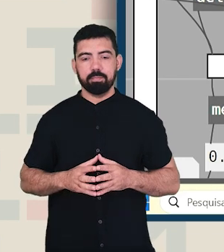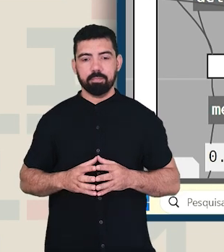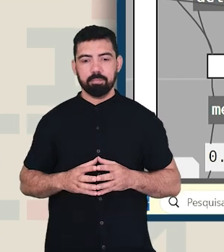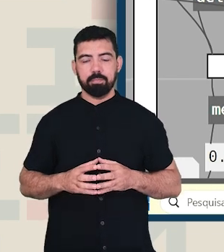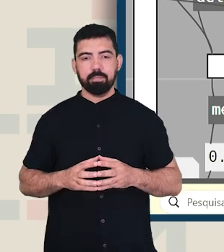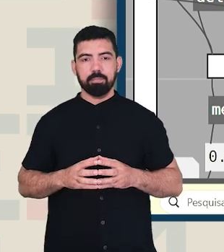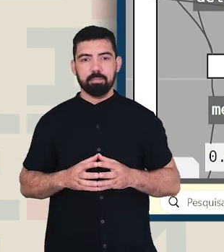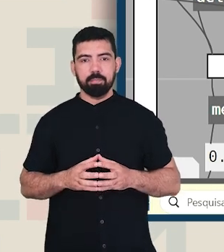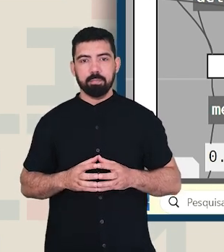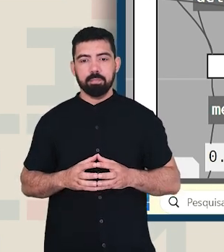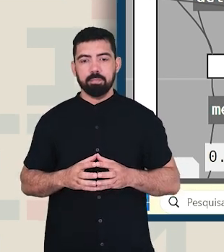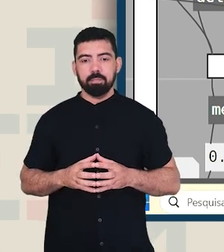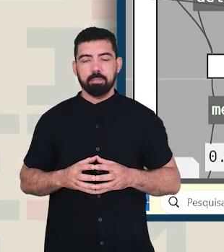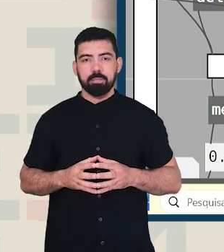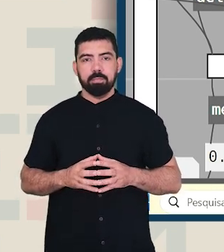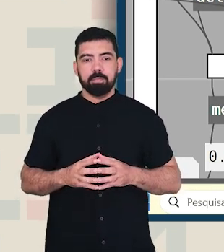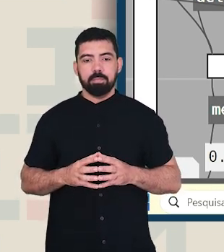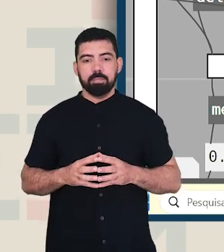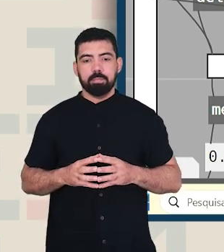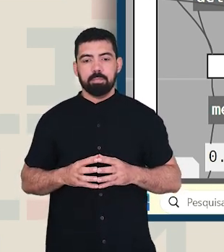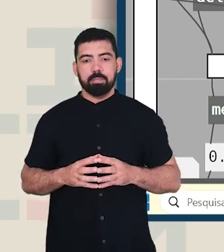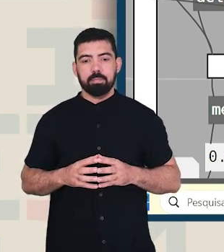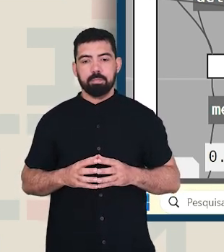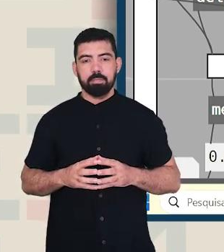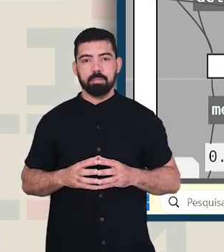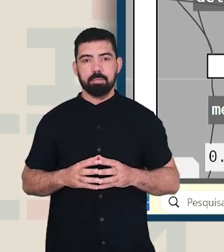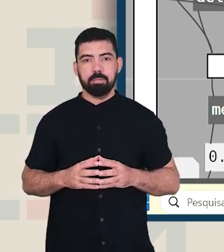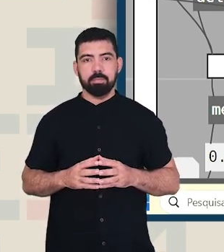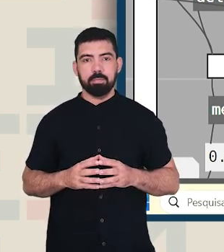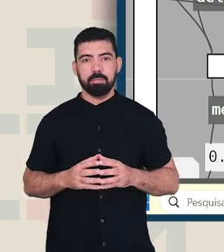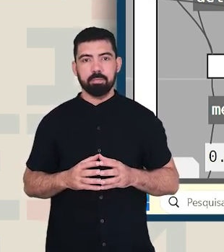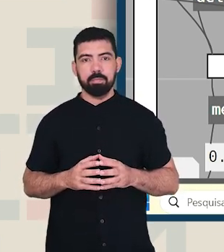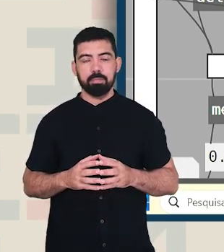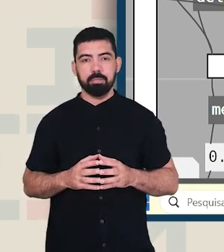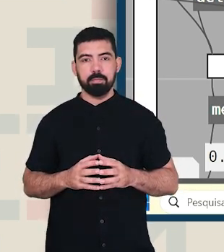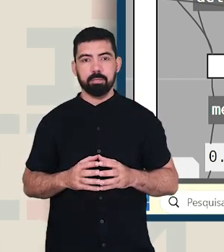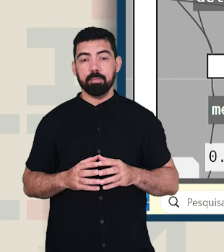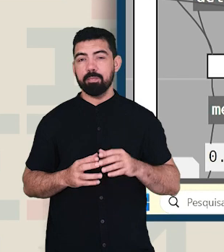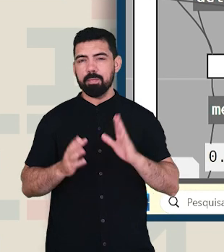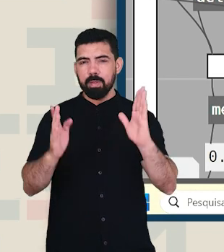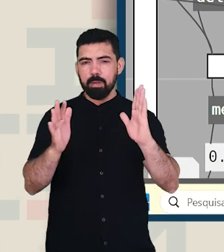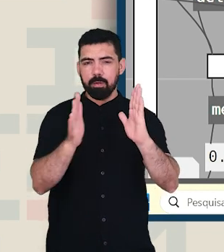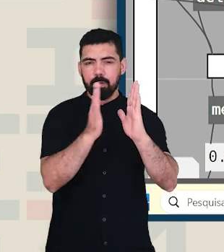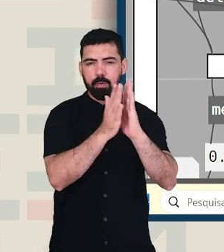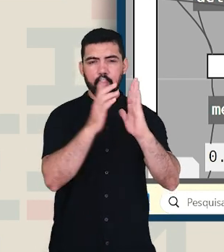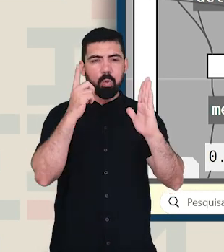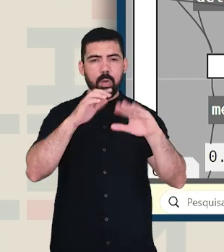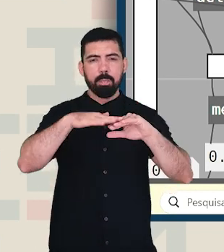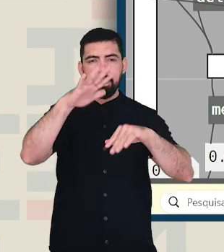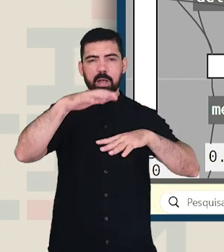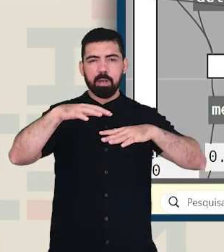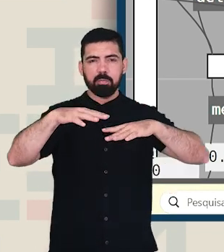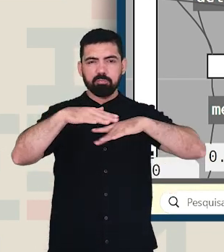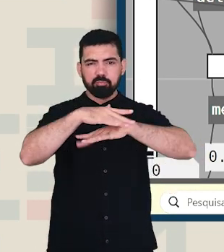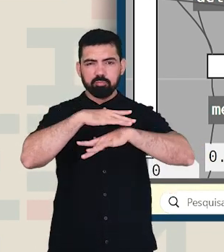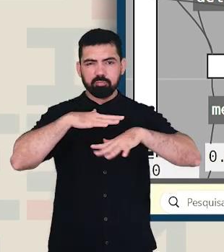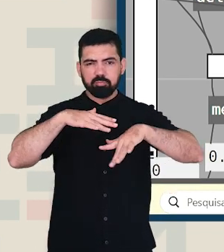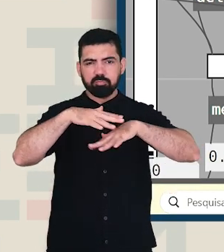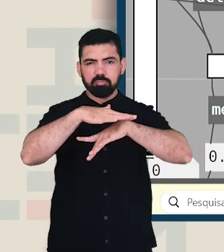aquela situação de um som iterado, já mais granular,